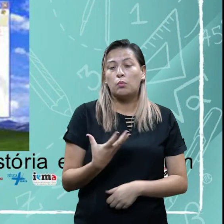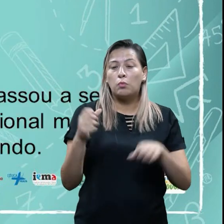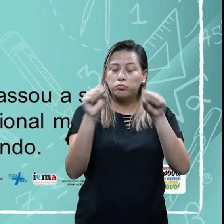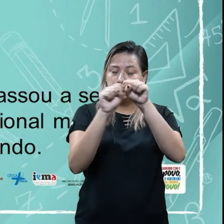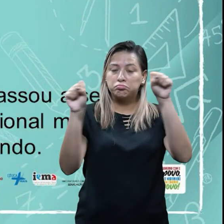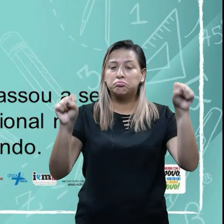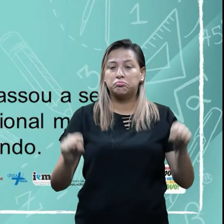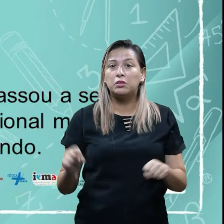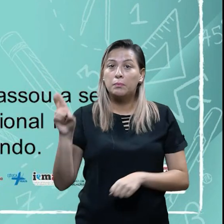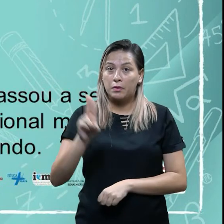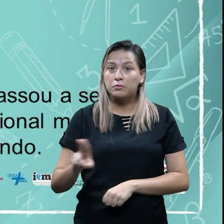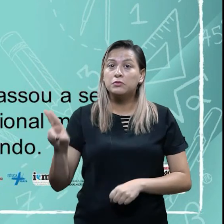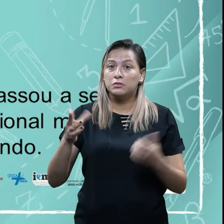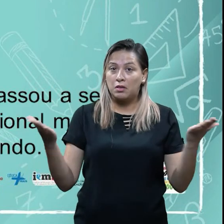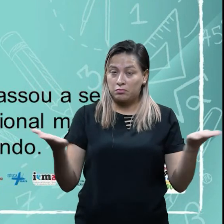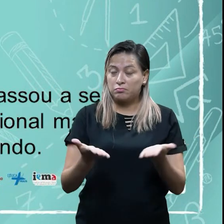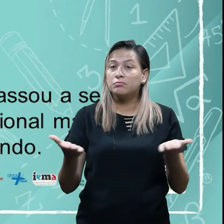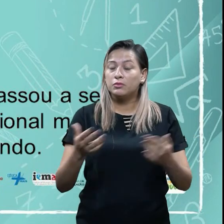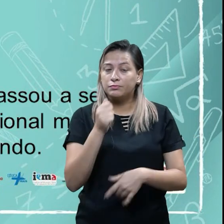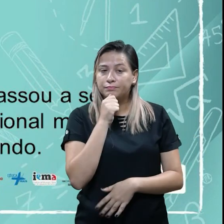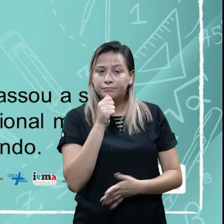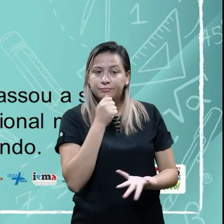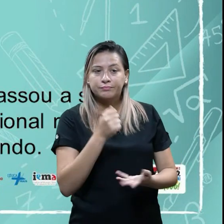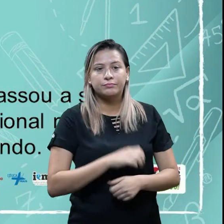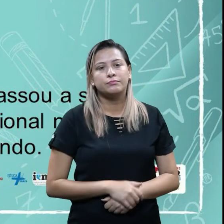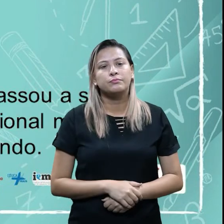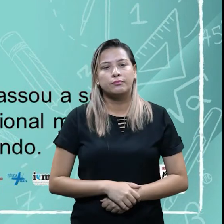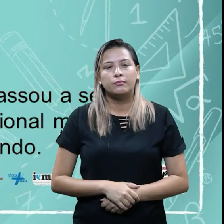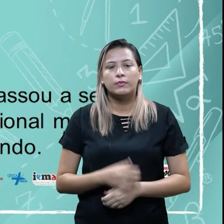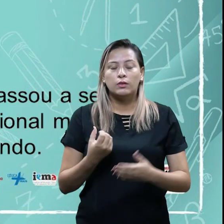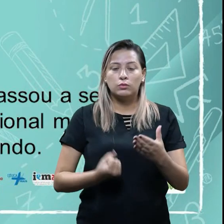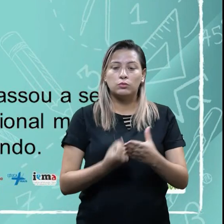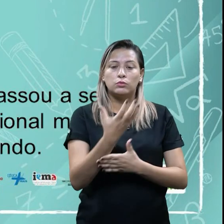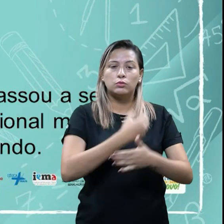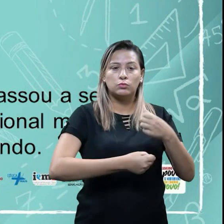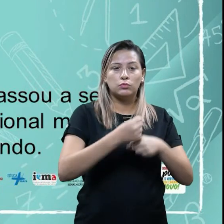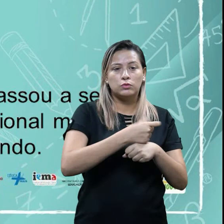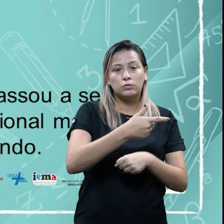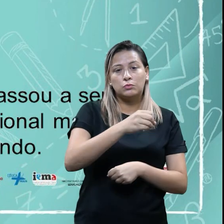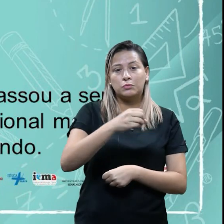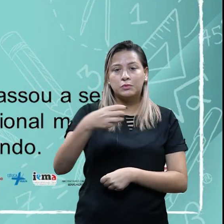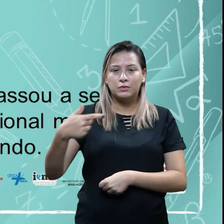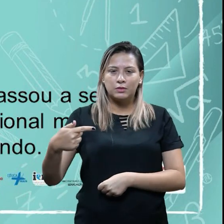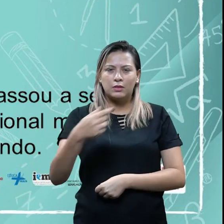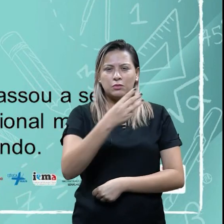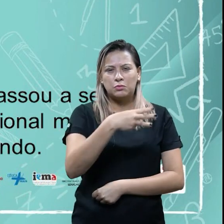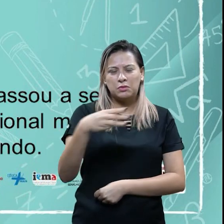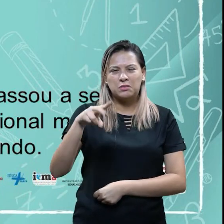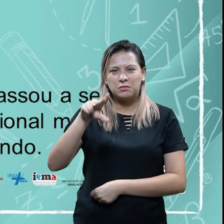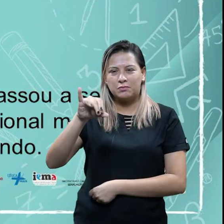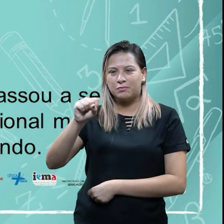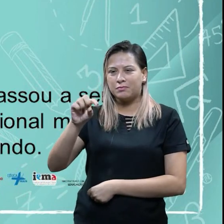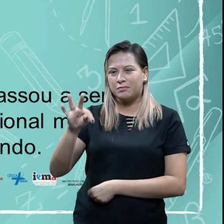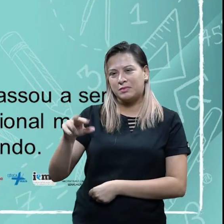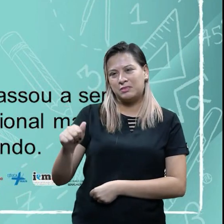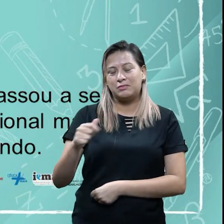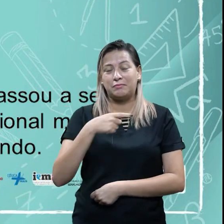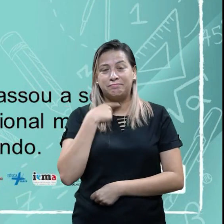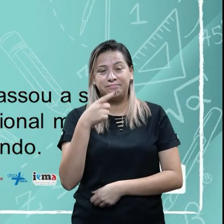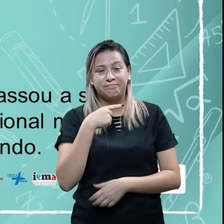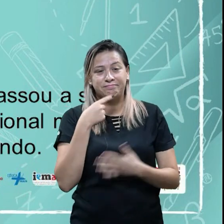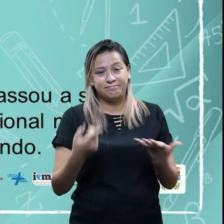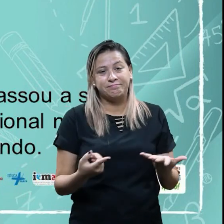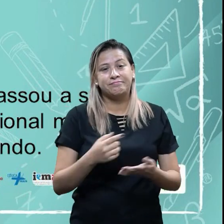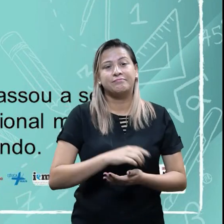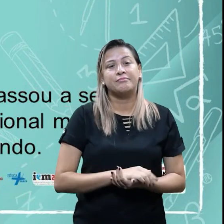mundo. Lançado em 2007, o Windows Vista foi um dos maiores fiascos da empresa. O Windows 7 veio para salvar a